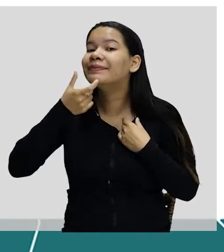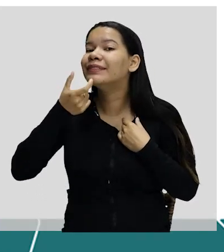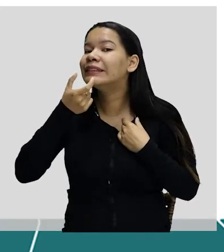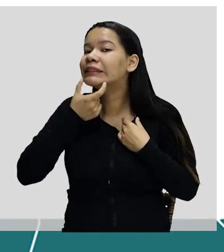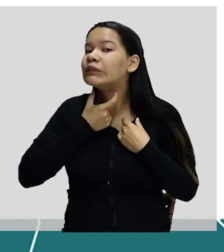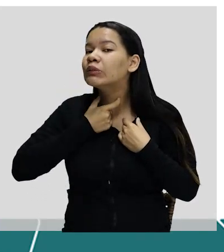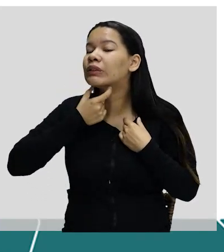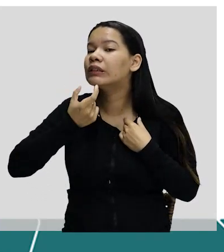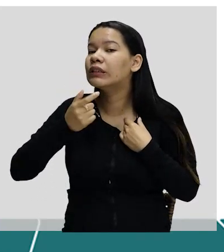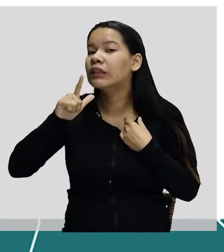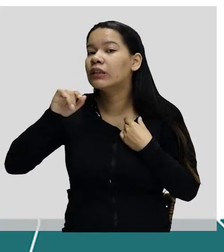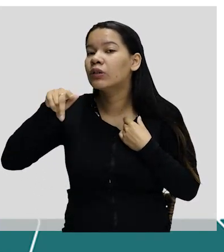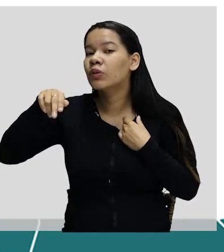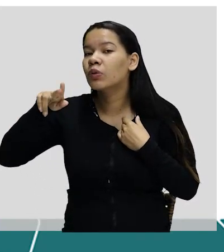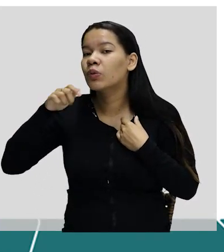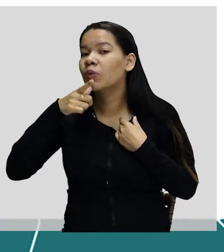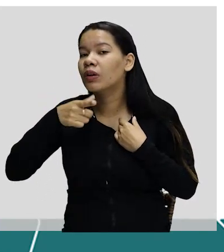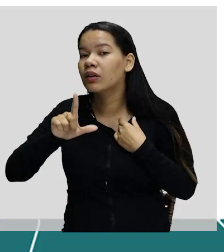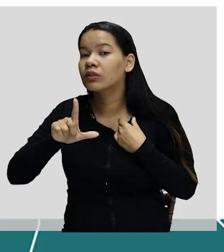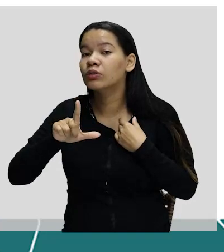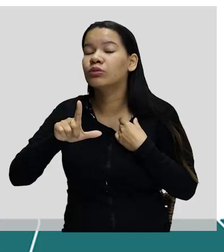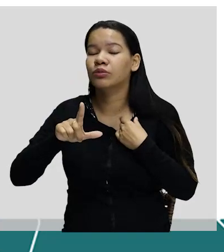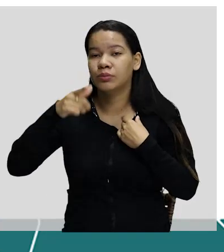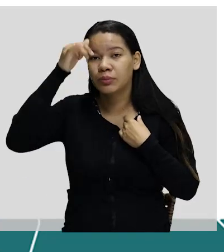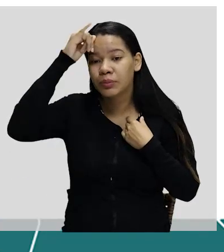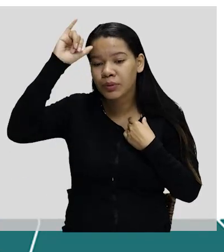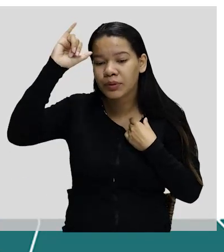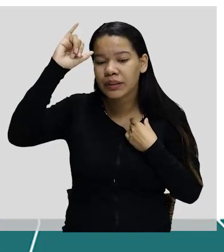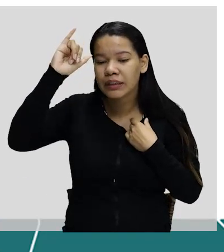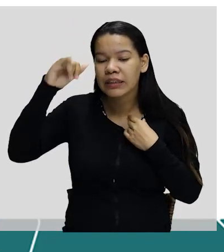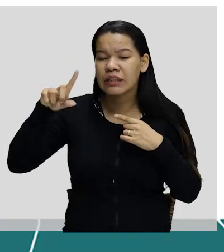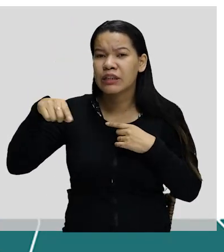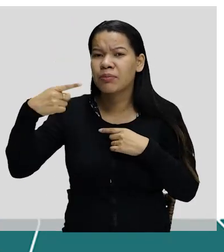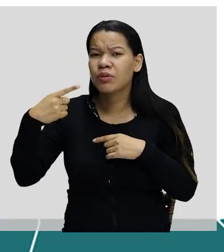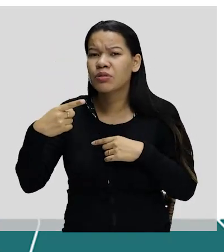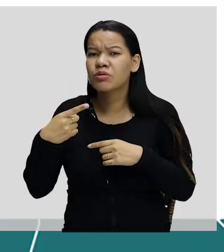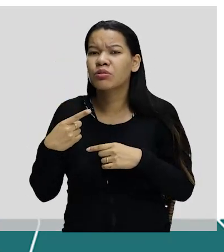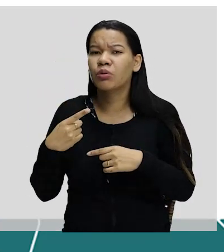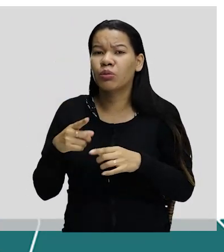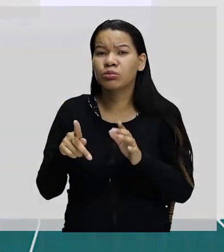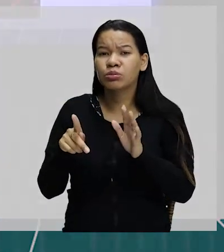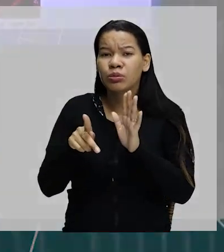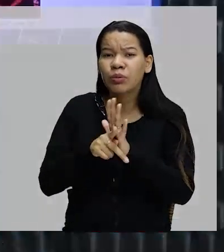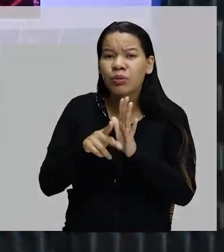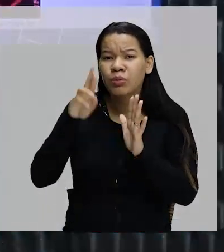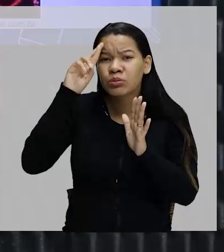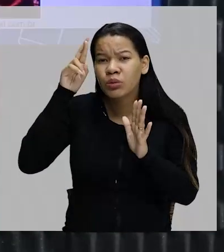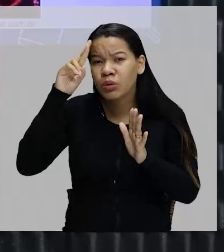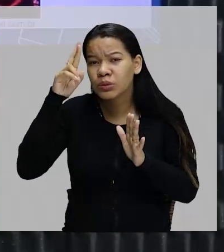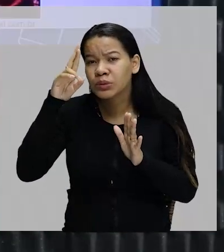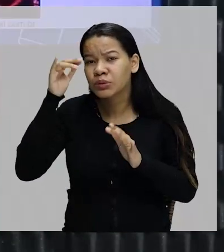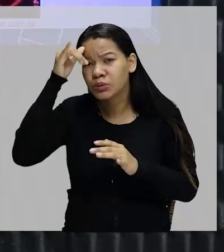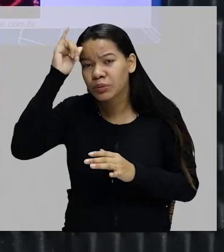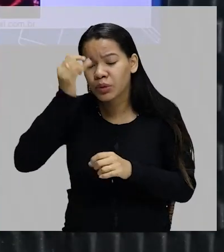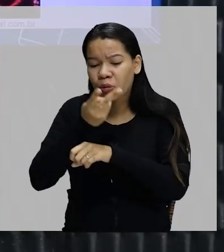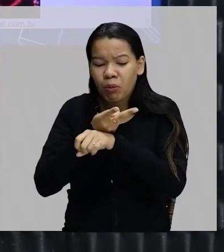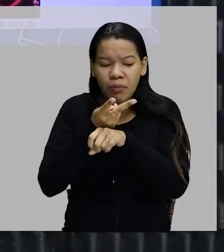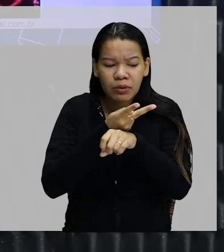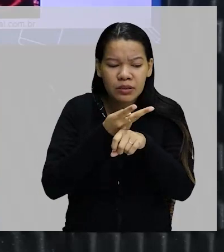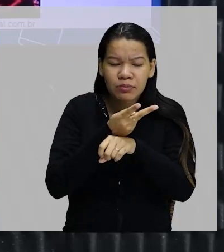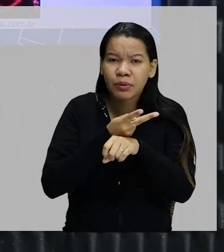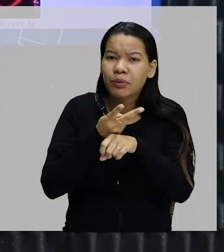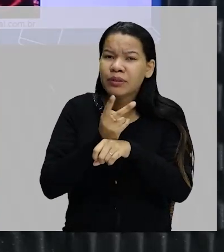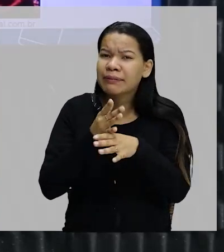empregados, ele acaba ali aqui surgindo essa historinha do Bumba Meu Boi. Então, existe a figura do